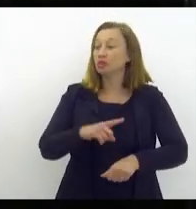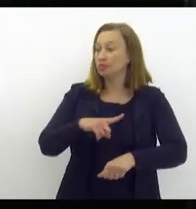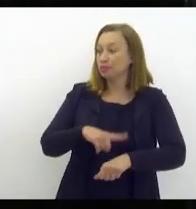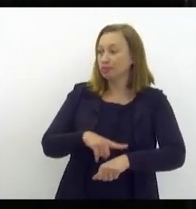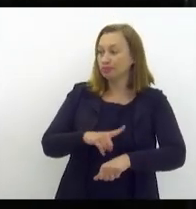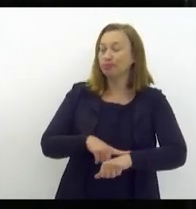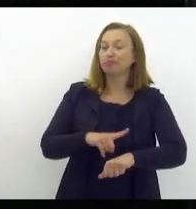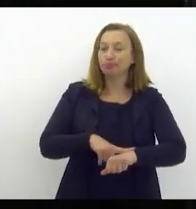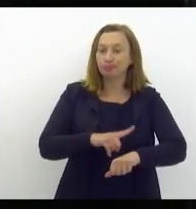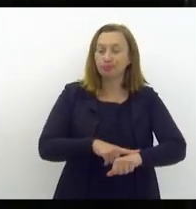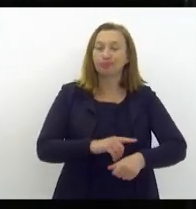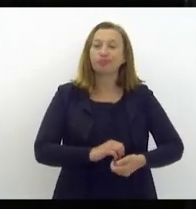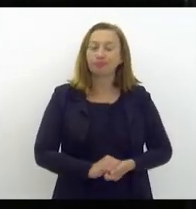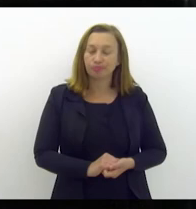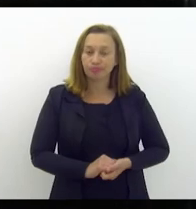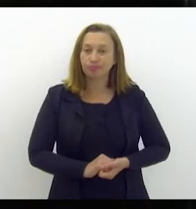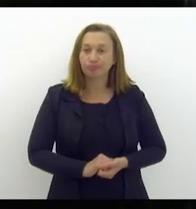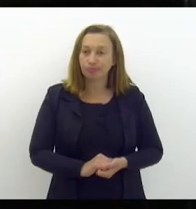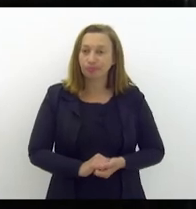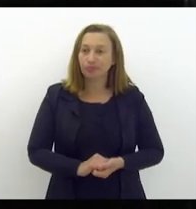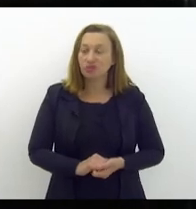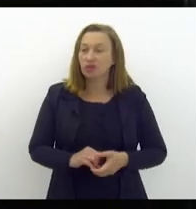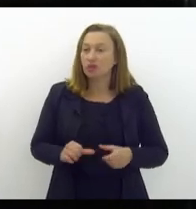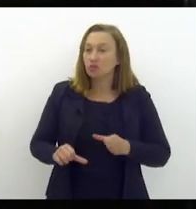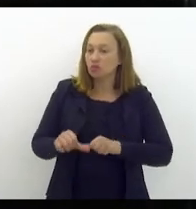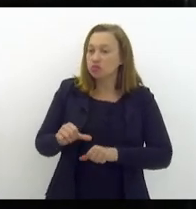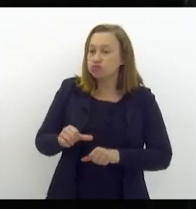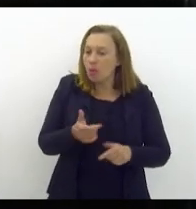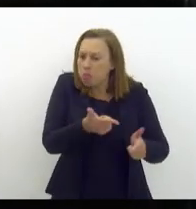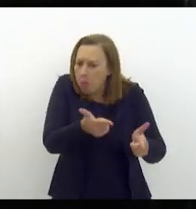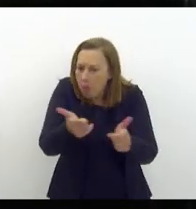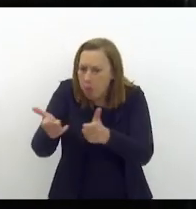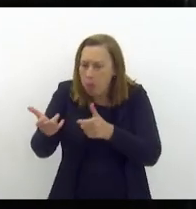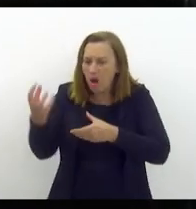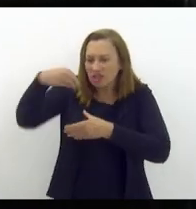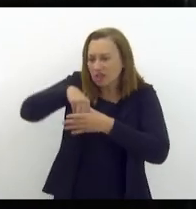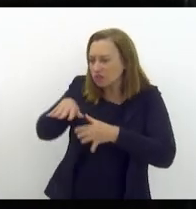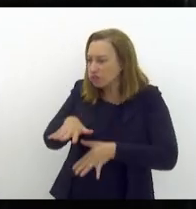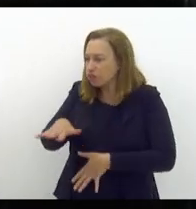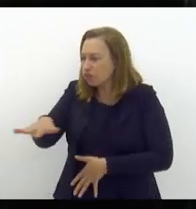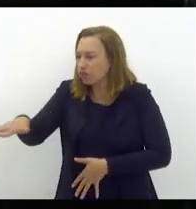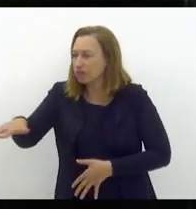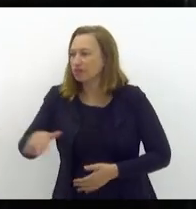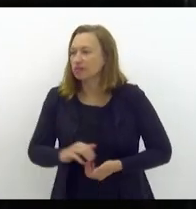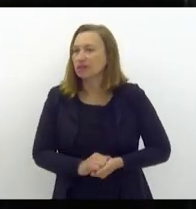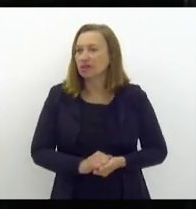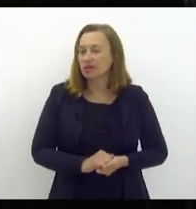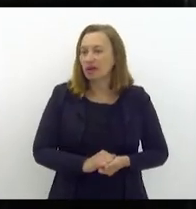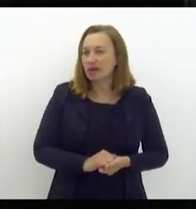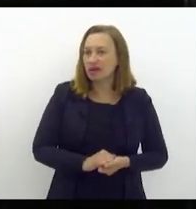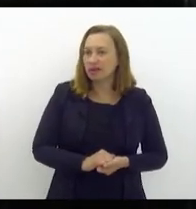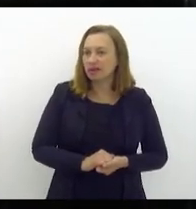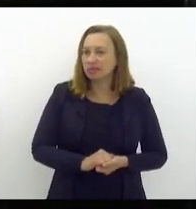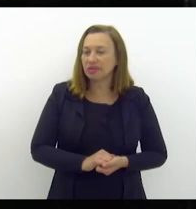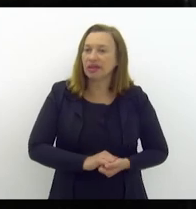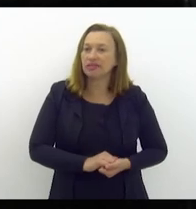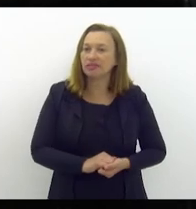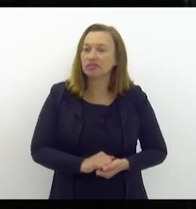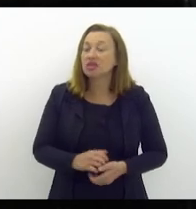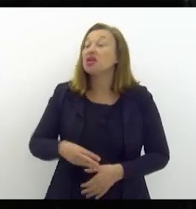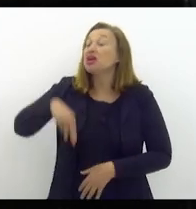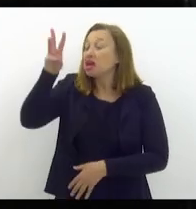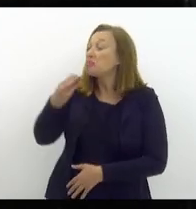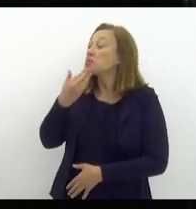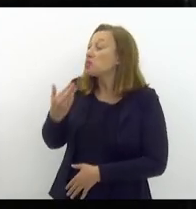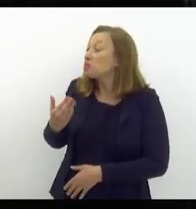ficou numa troca de tiro dentro da comunidade. E quem é que pediu ajuda a